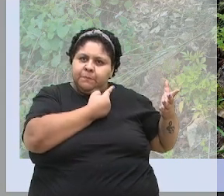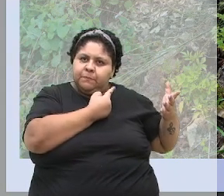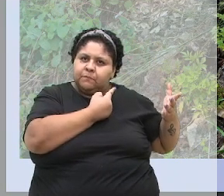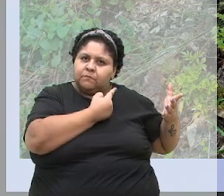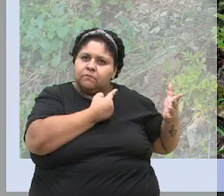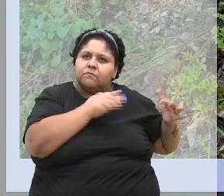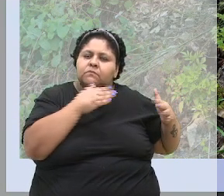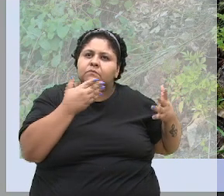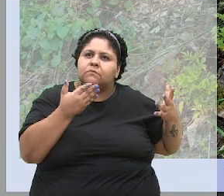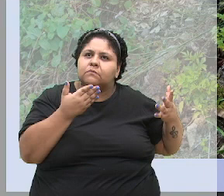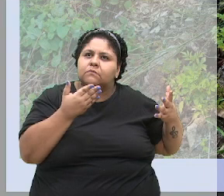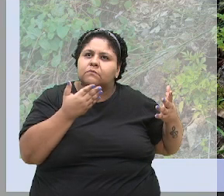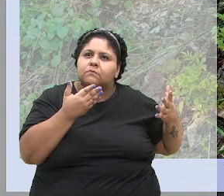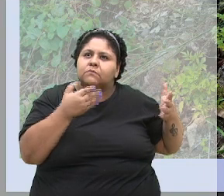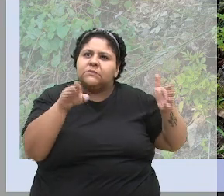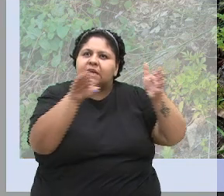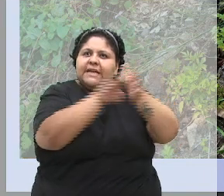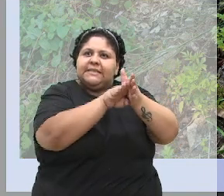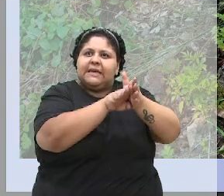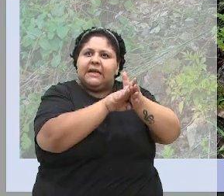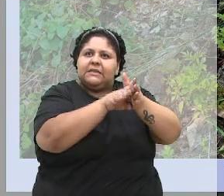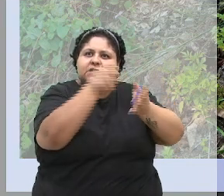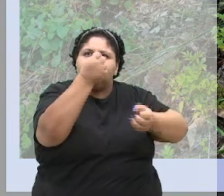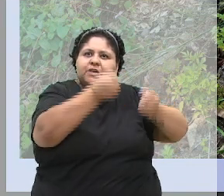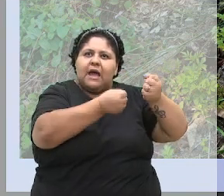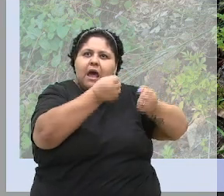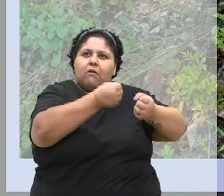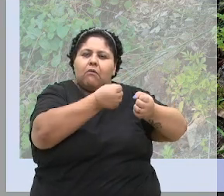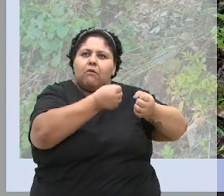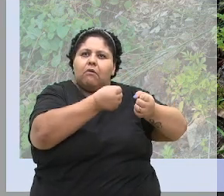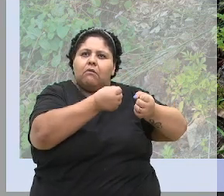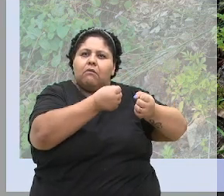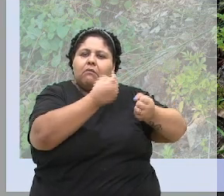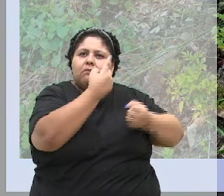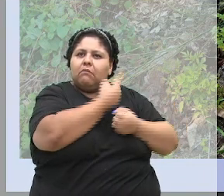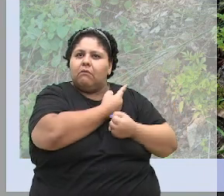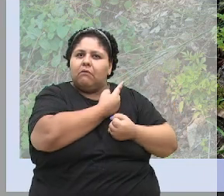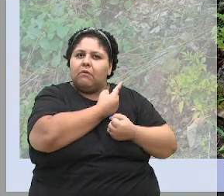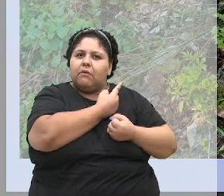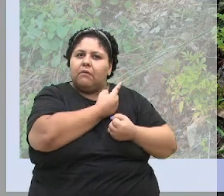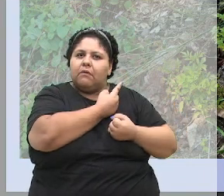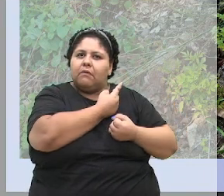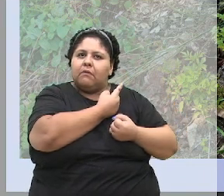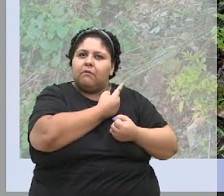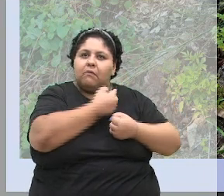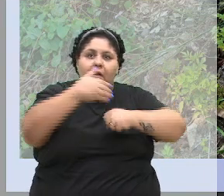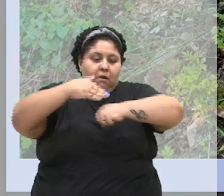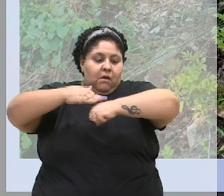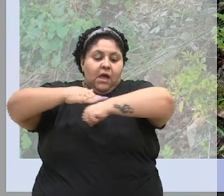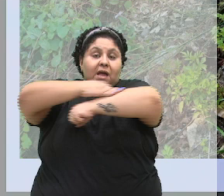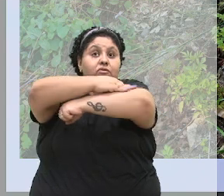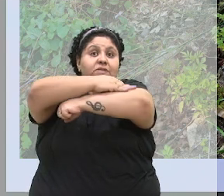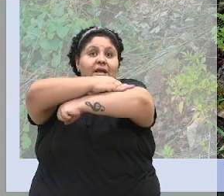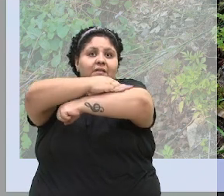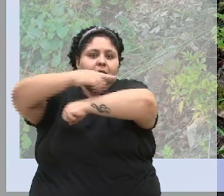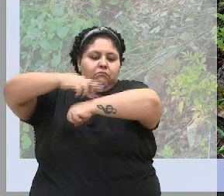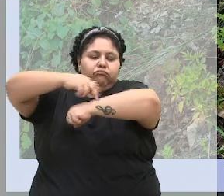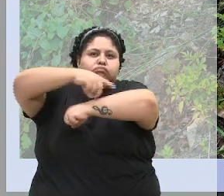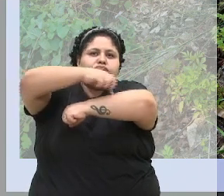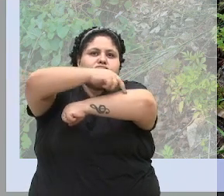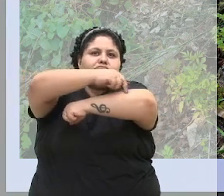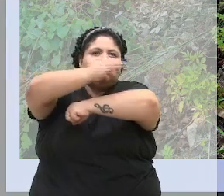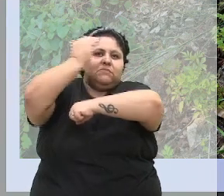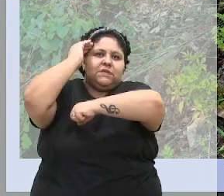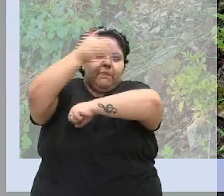Onde é que está uma garagem? Onde é que foi fechado lá em cima? Isso aí aqui é a calçada. Então,